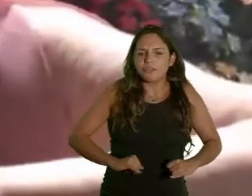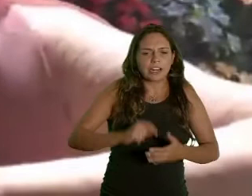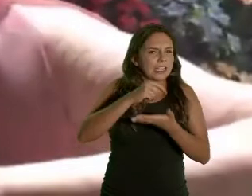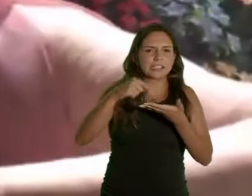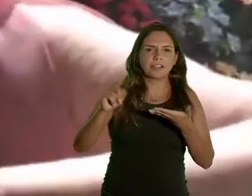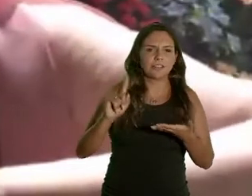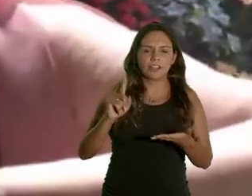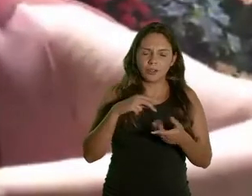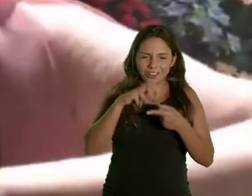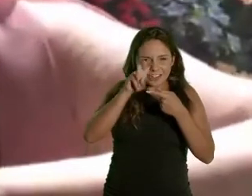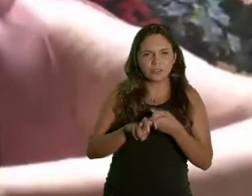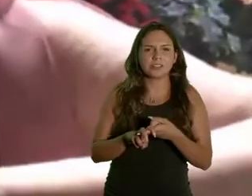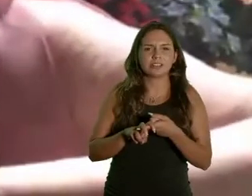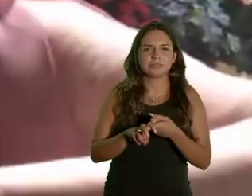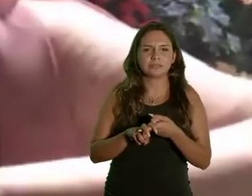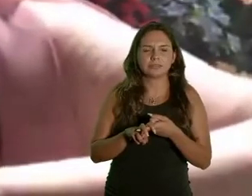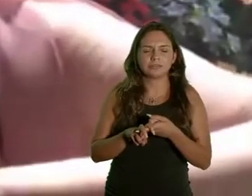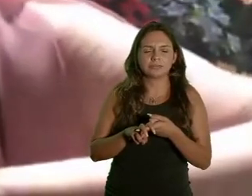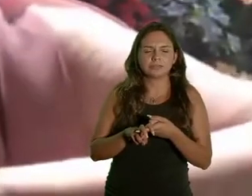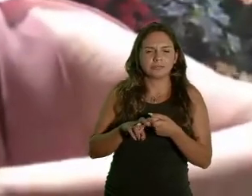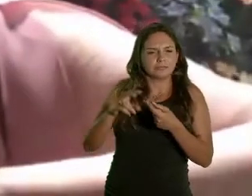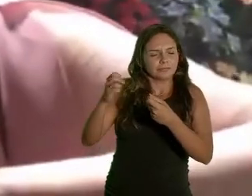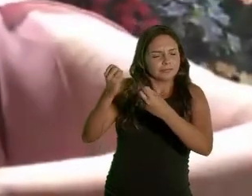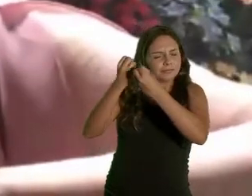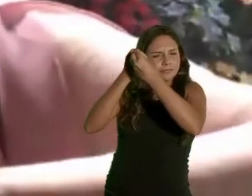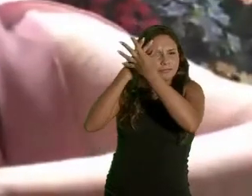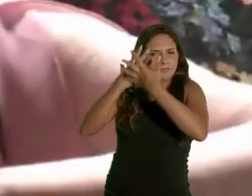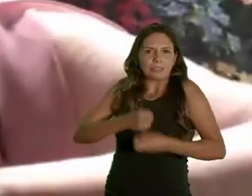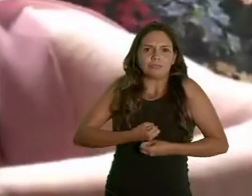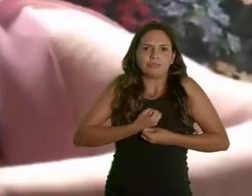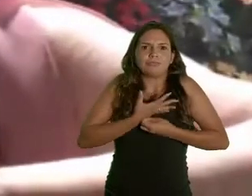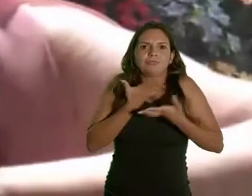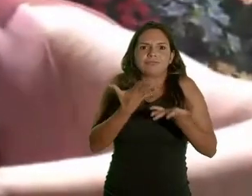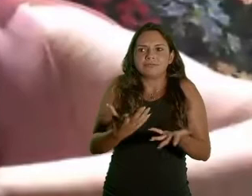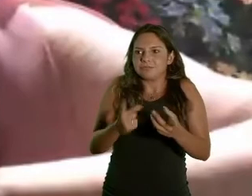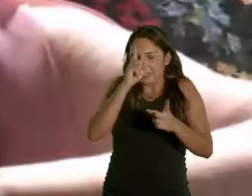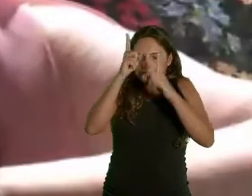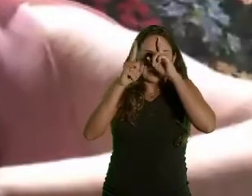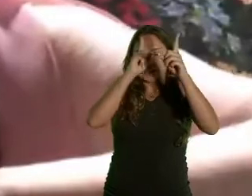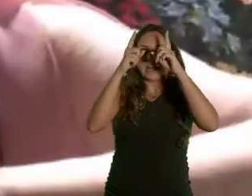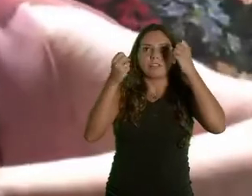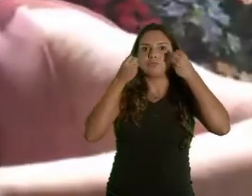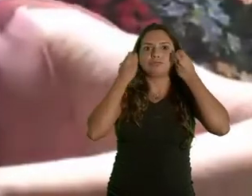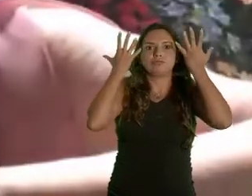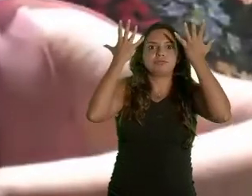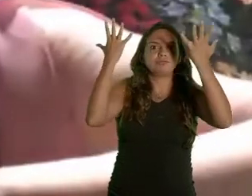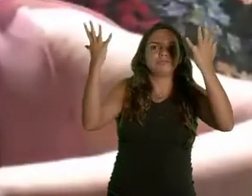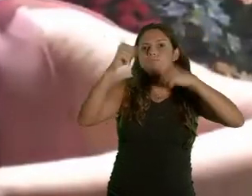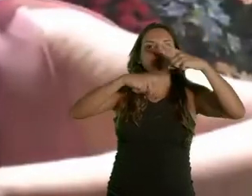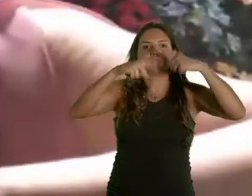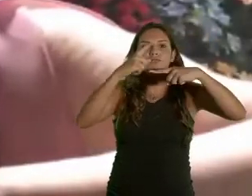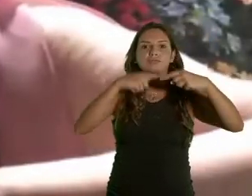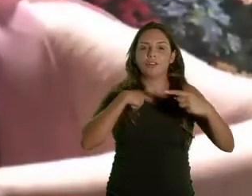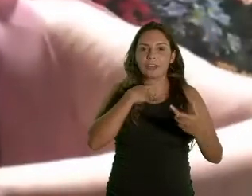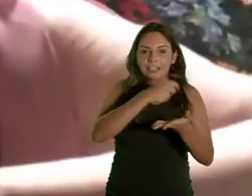É eu sentar lá, ver aquela enxurrada de ideia na minha cabeça, umas tropeçando nas